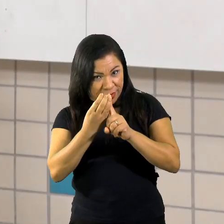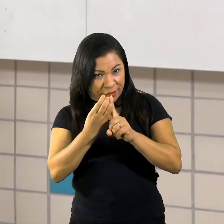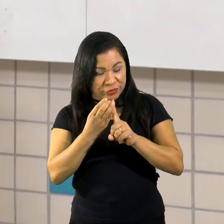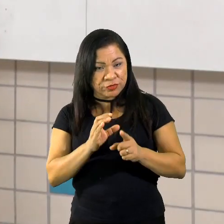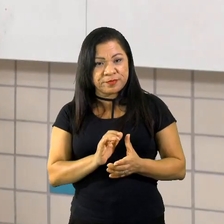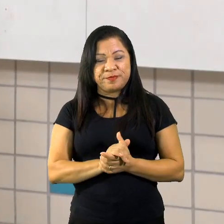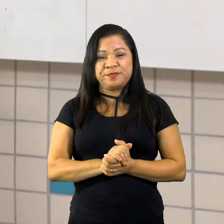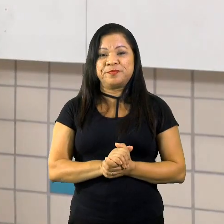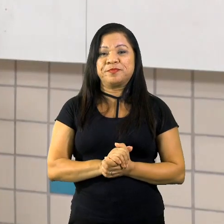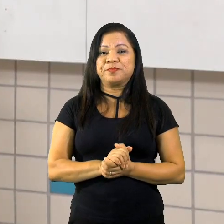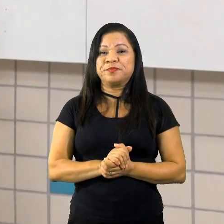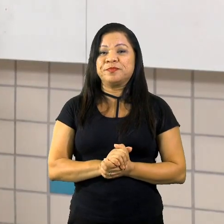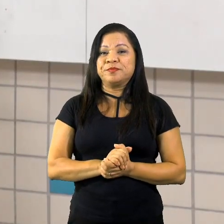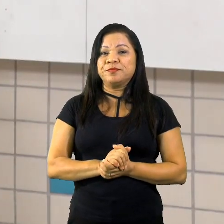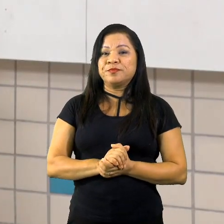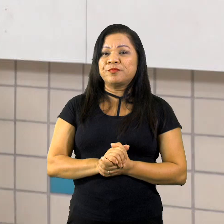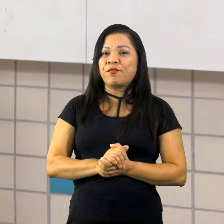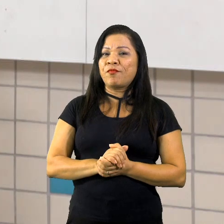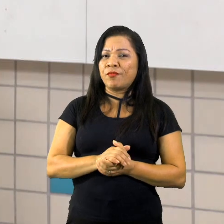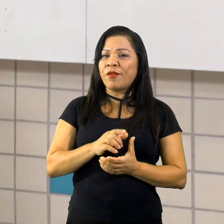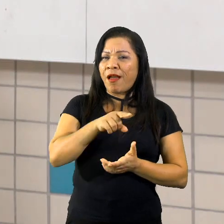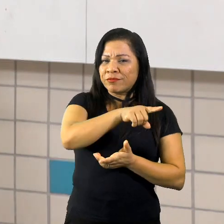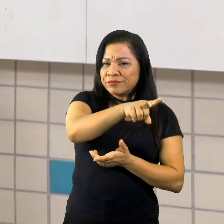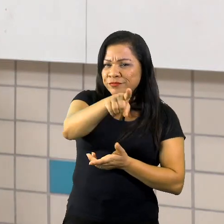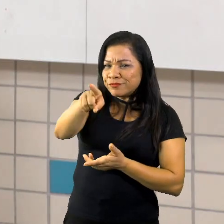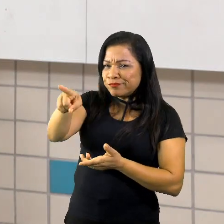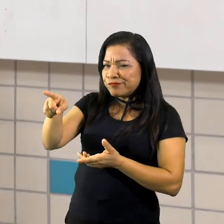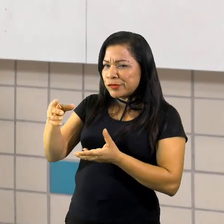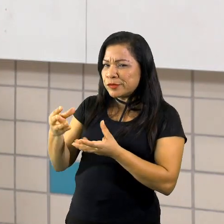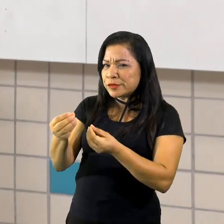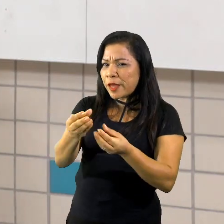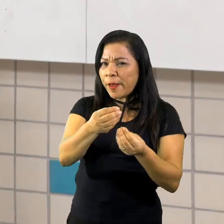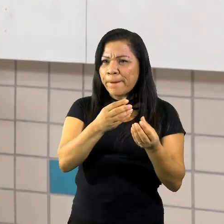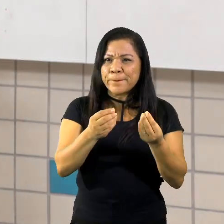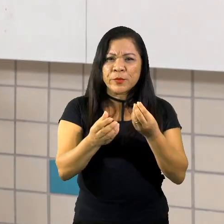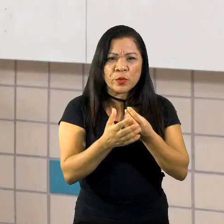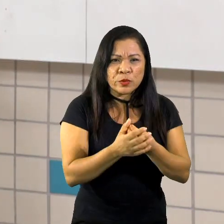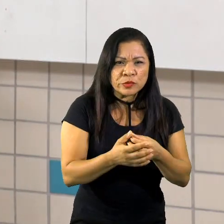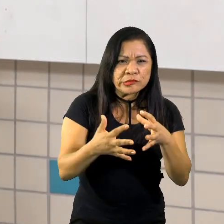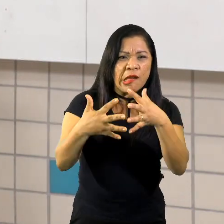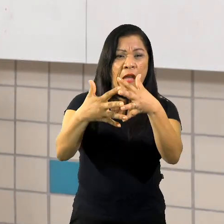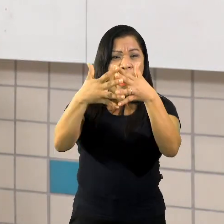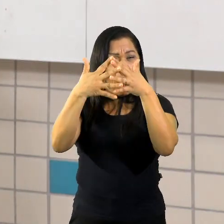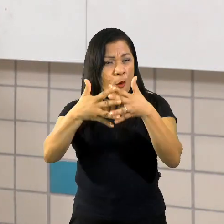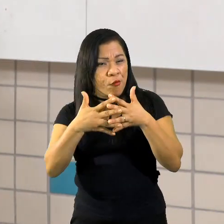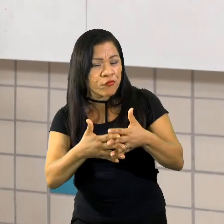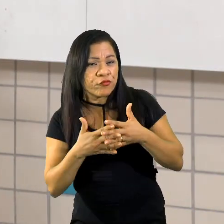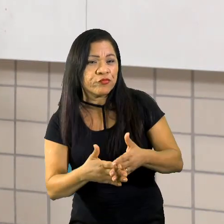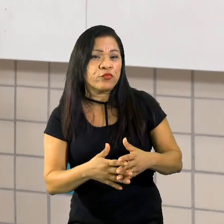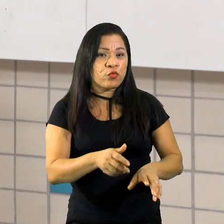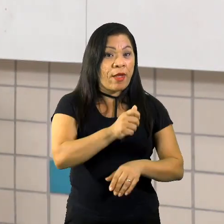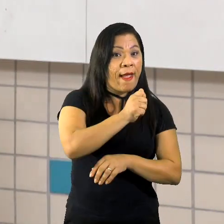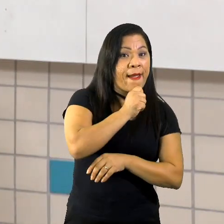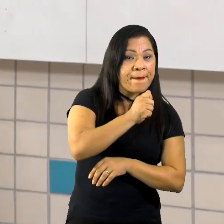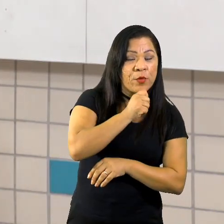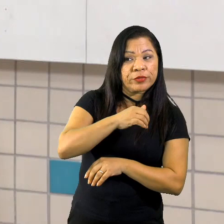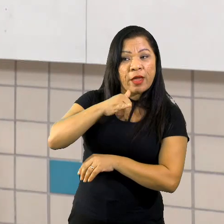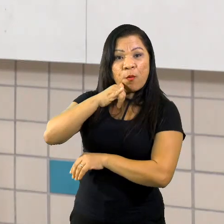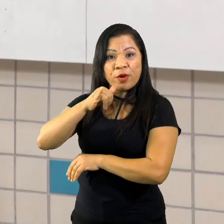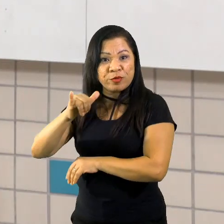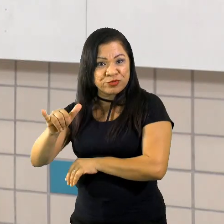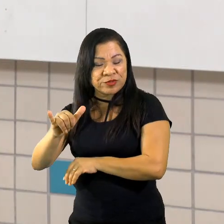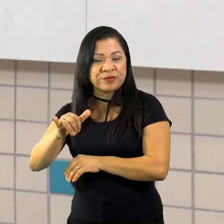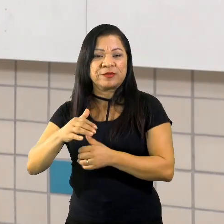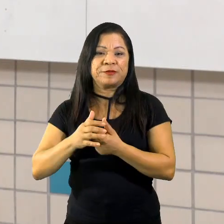Muitos de vocês confundem a reportagem com a notícia. Mas qual é a diferença? A notícia,